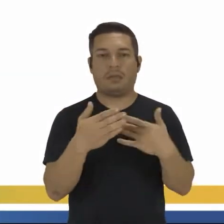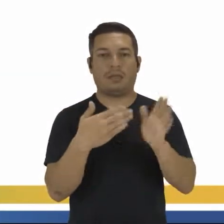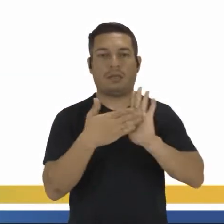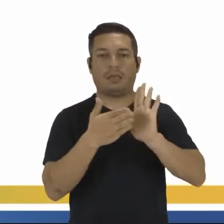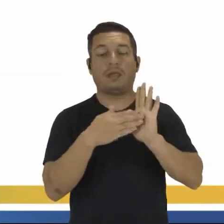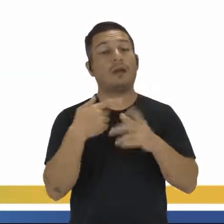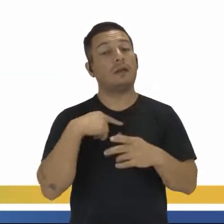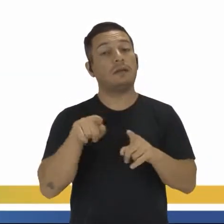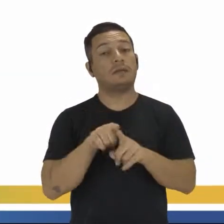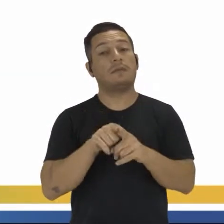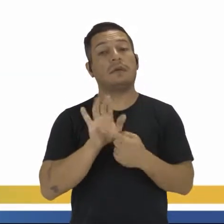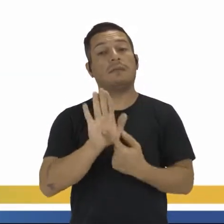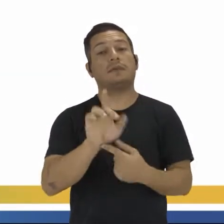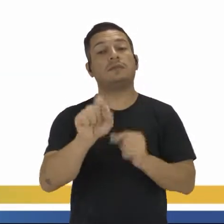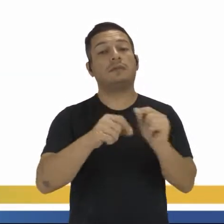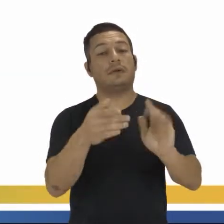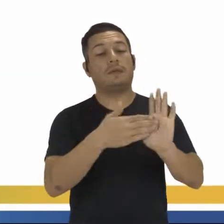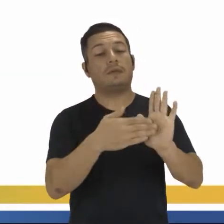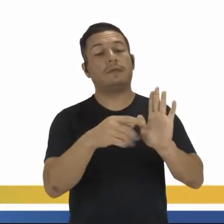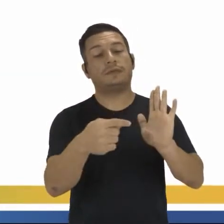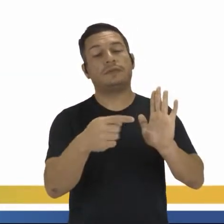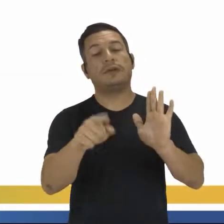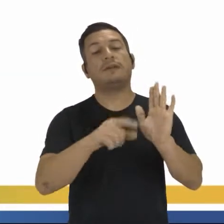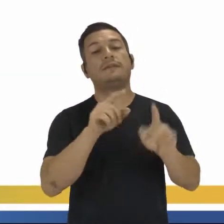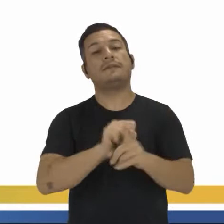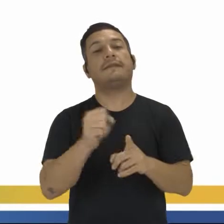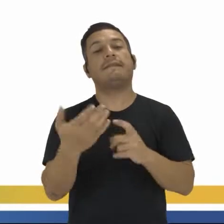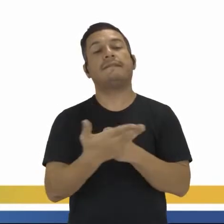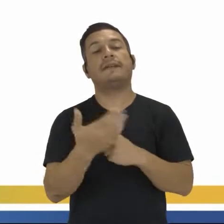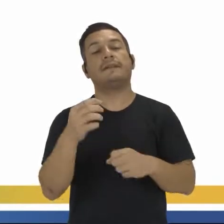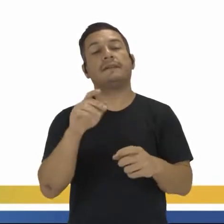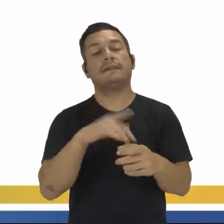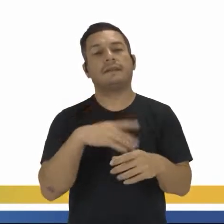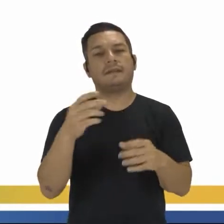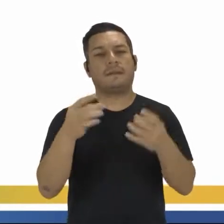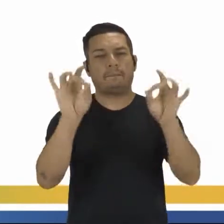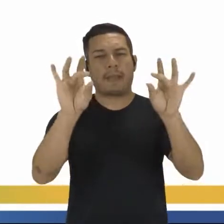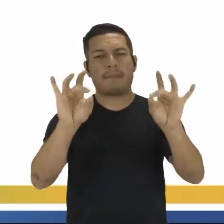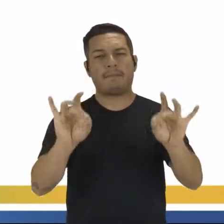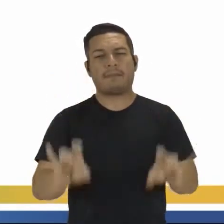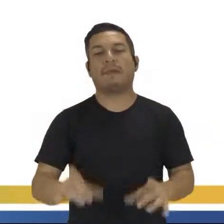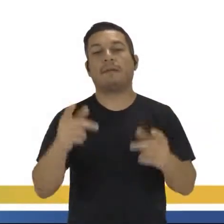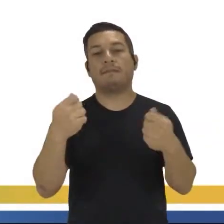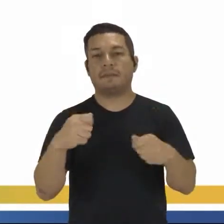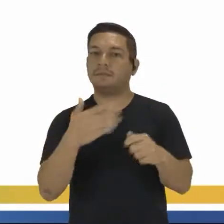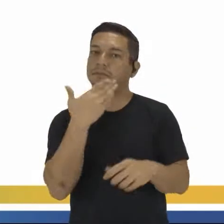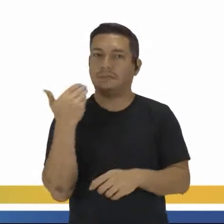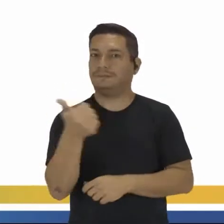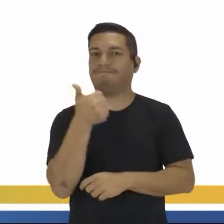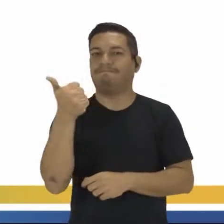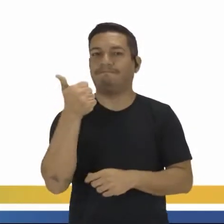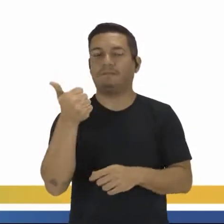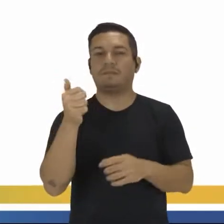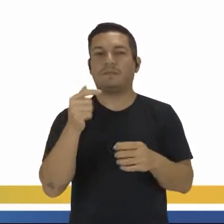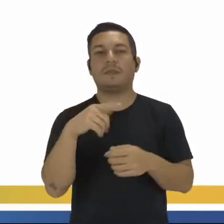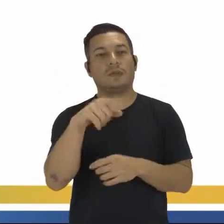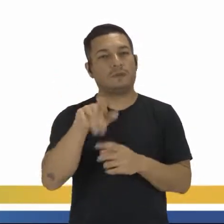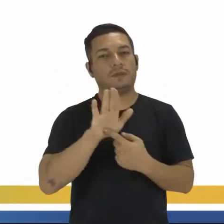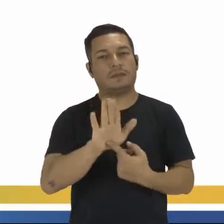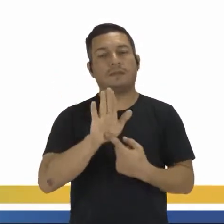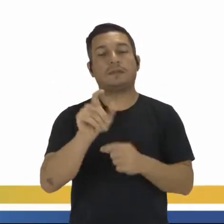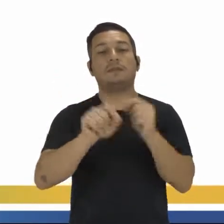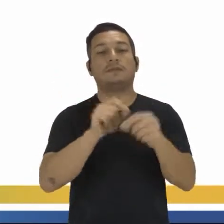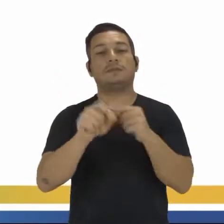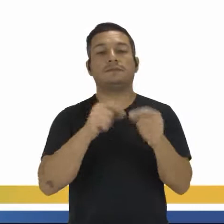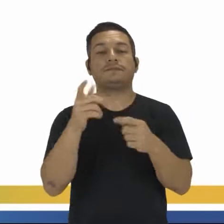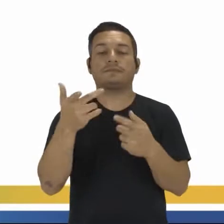já adianto para você que a sua proposta de intervenção social, quanto mais detalhada for, melhor. Quanto mais você apresentar